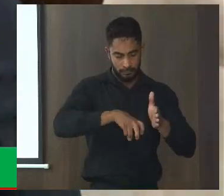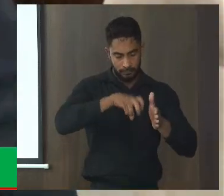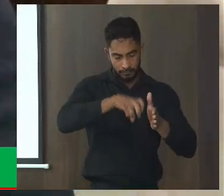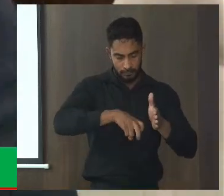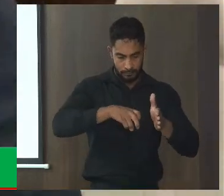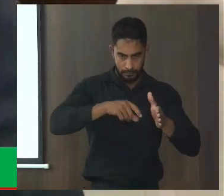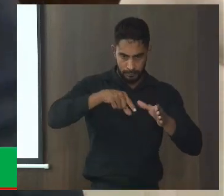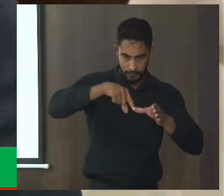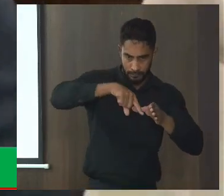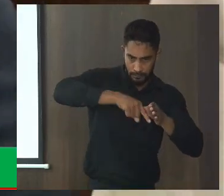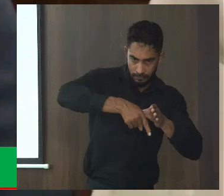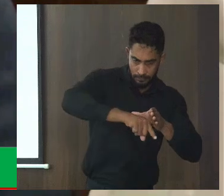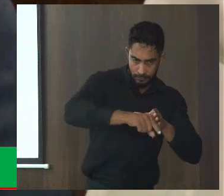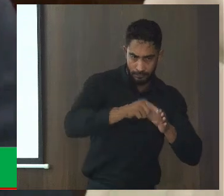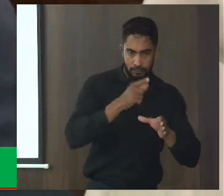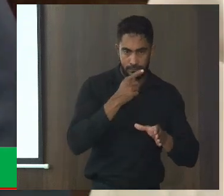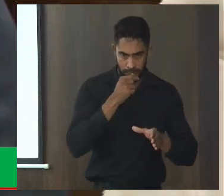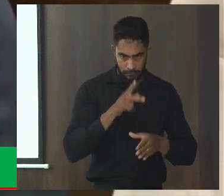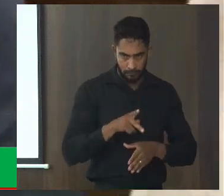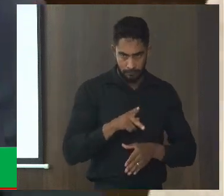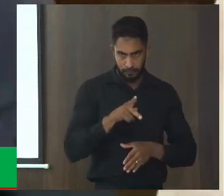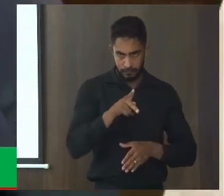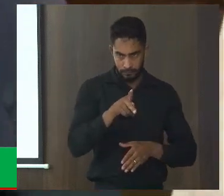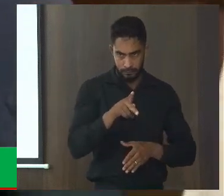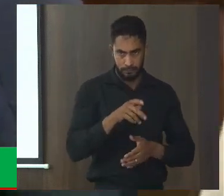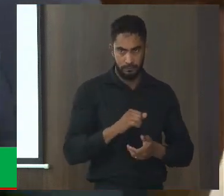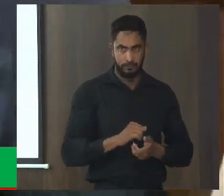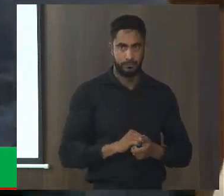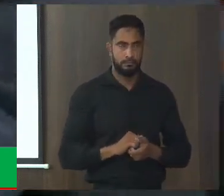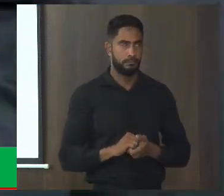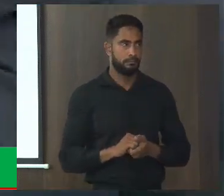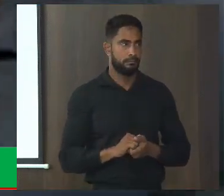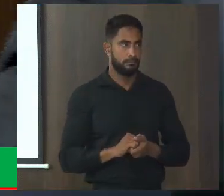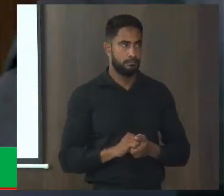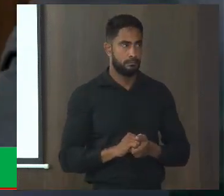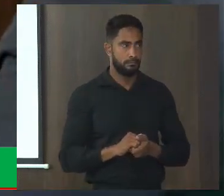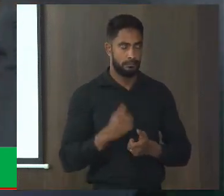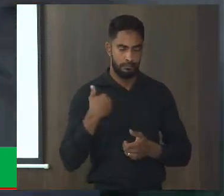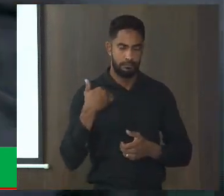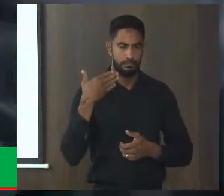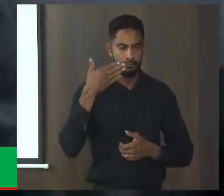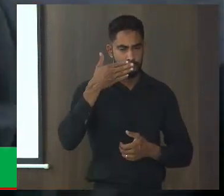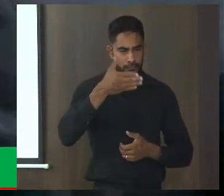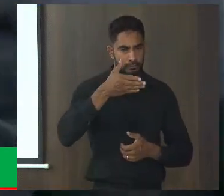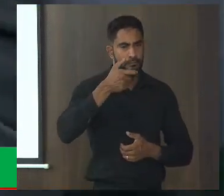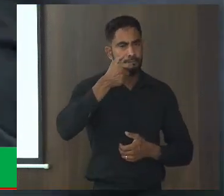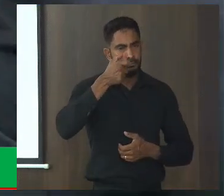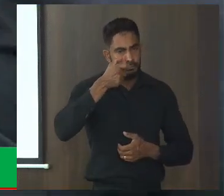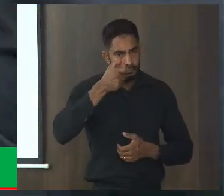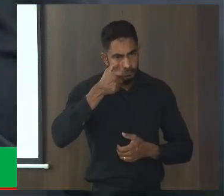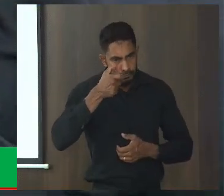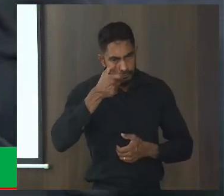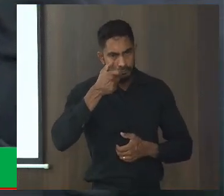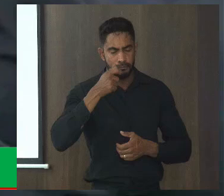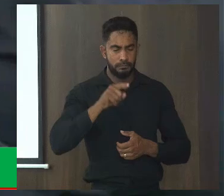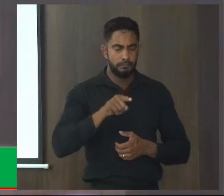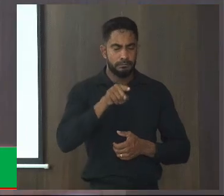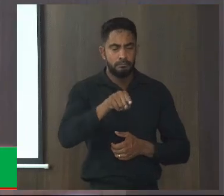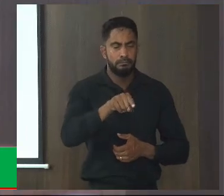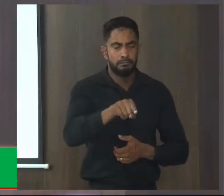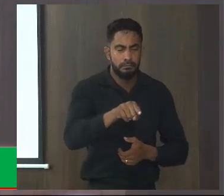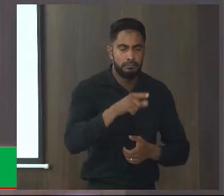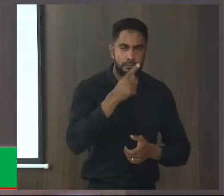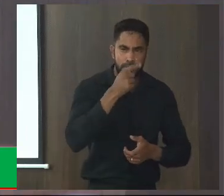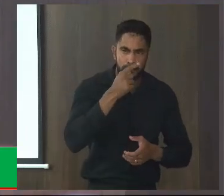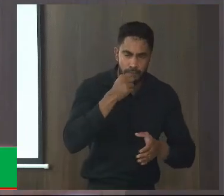lá. Você sabe disso que ainda está tirando ainda? Não, eu tive lá, eu faço questão, eles me levam na cava, me levam onde